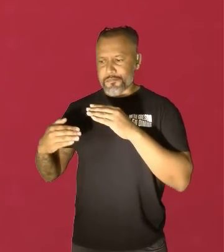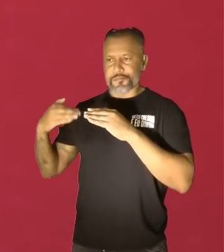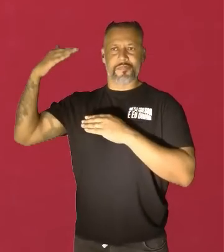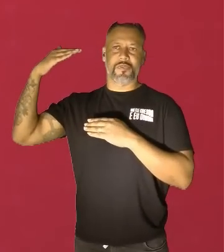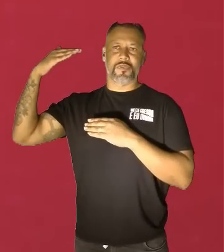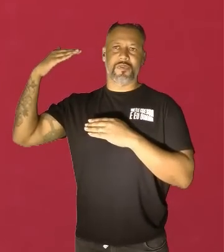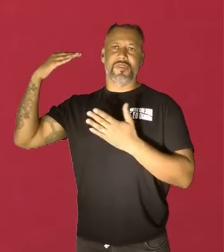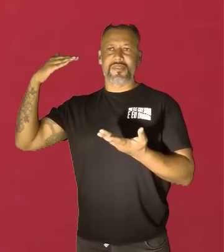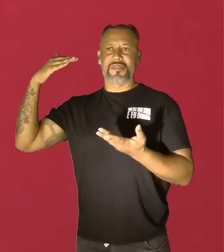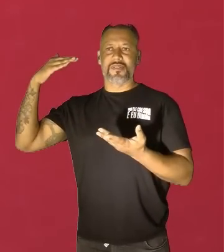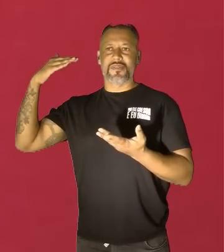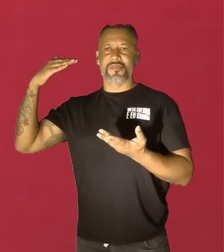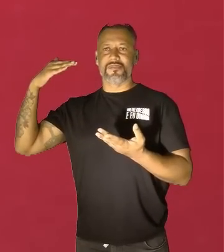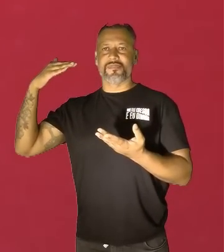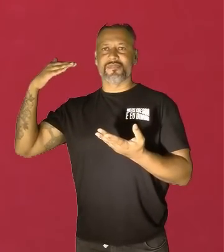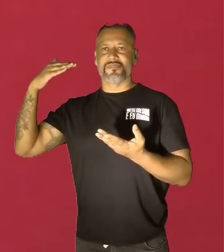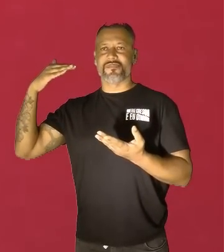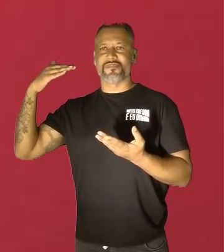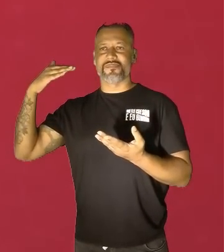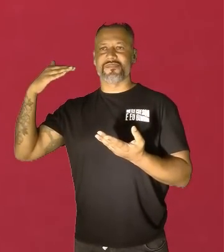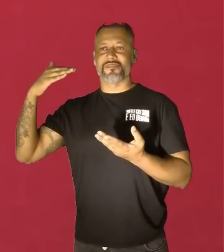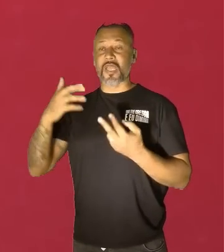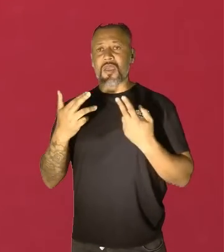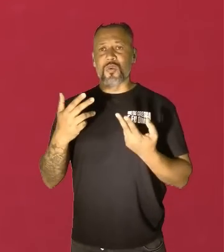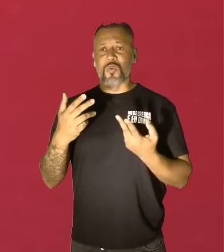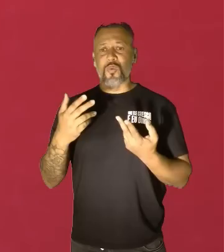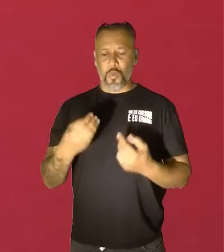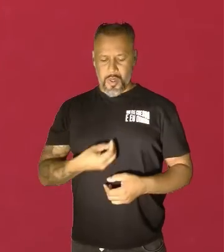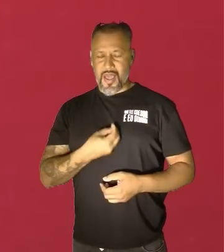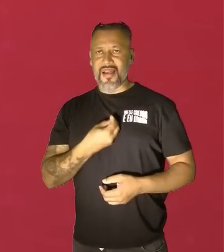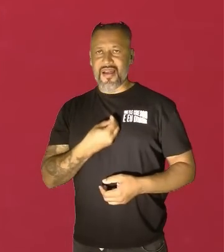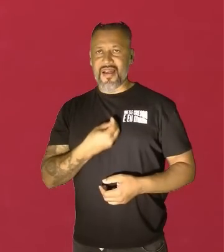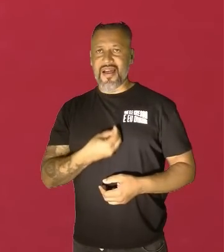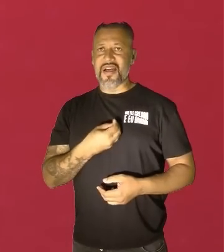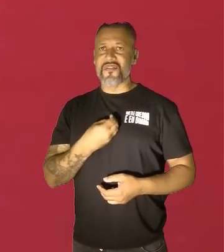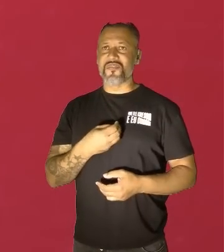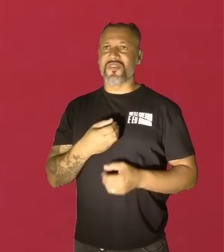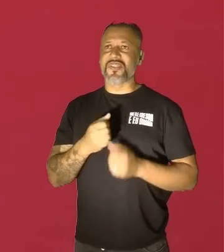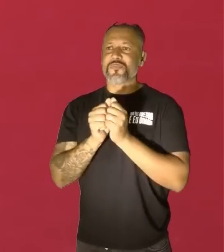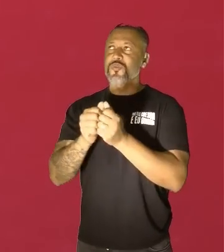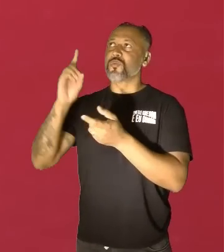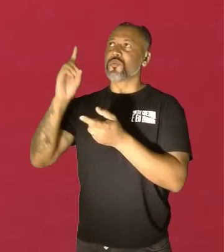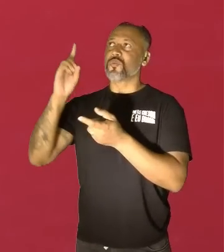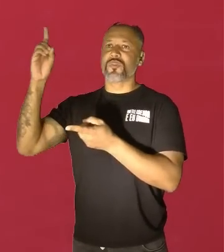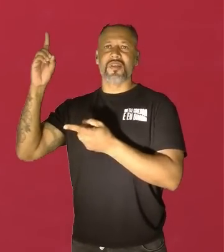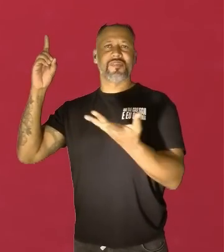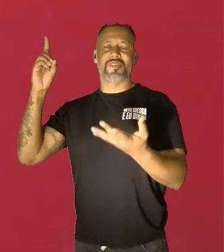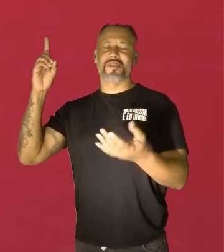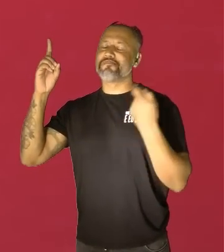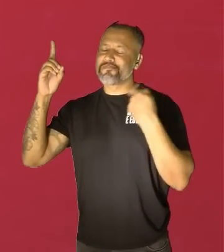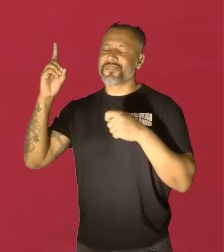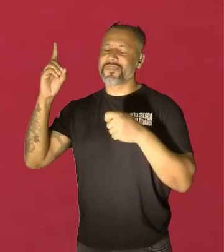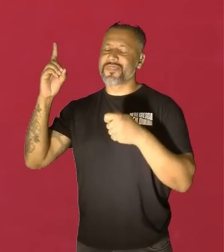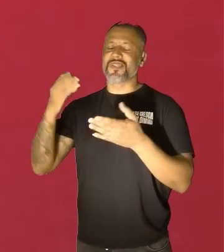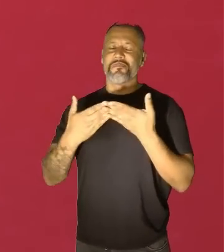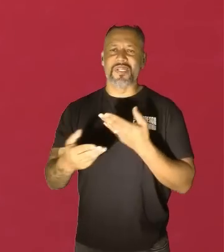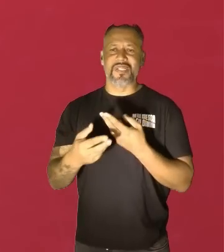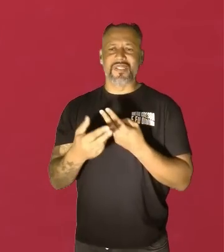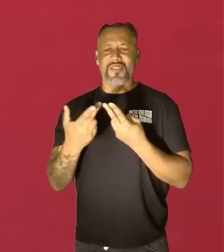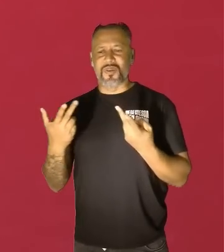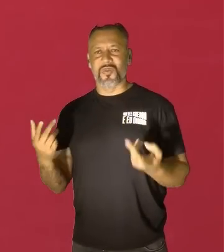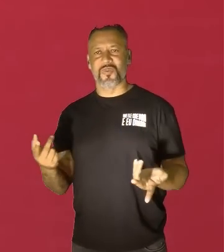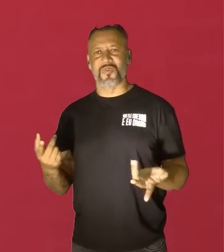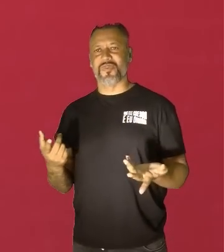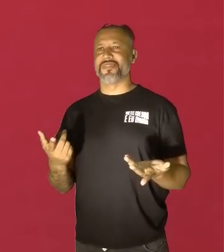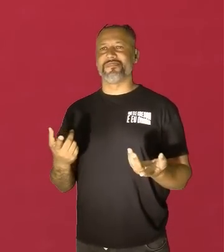crescer, Deus tem uma estola sacerdotal do tamanho da luta de hoje. Desapega daquilo que não cabe mais para você,